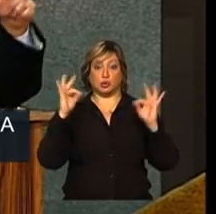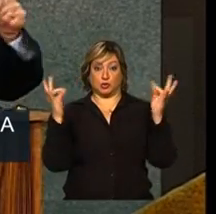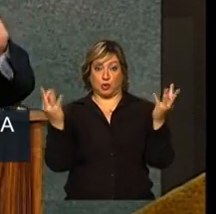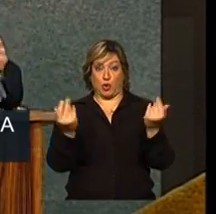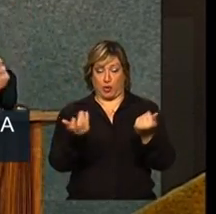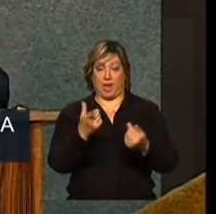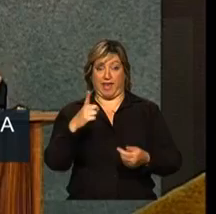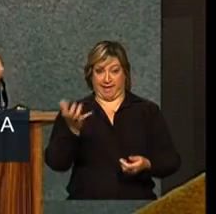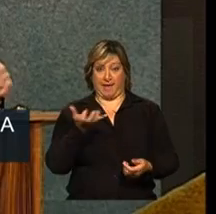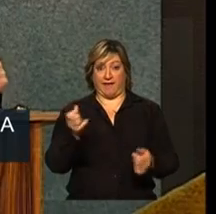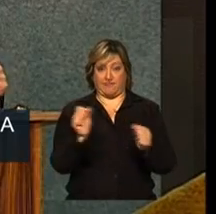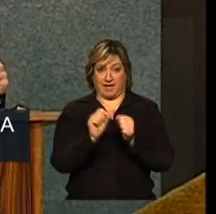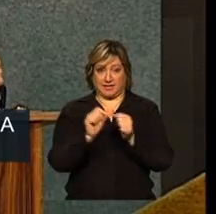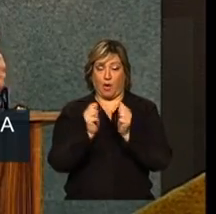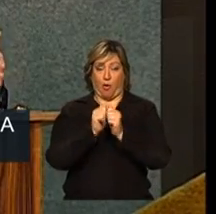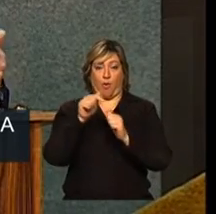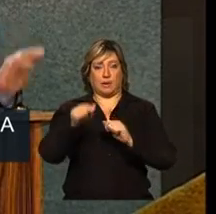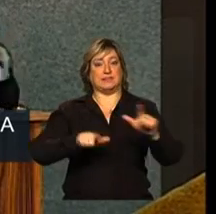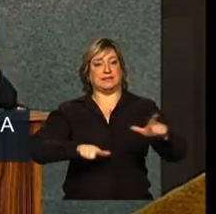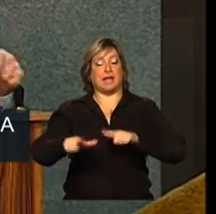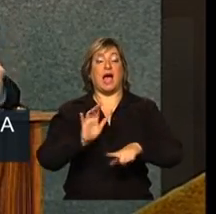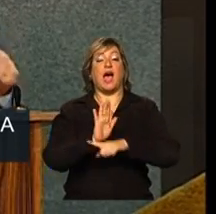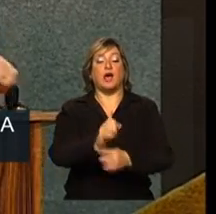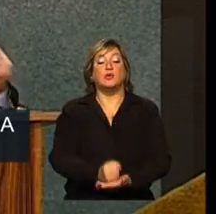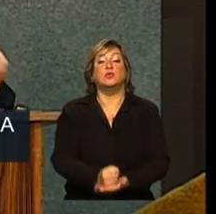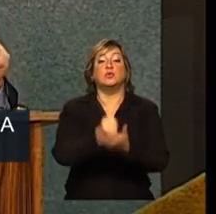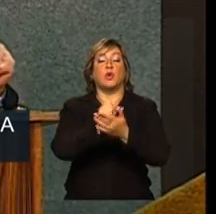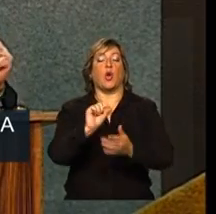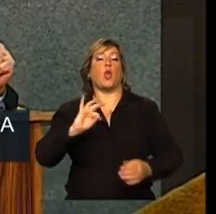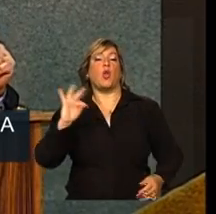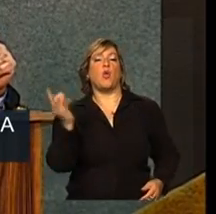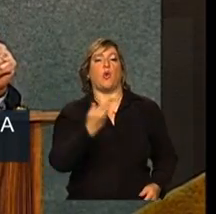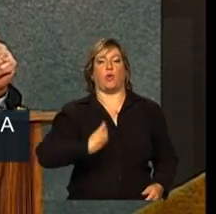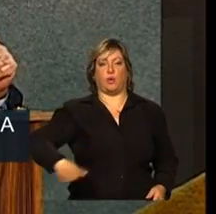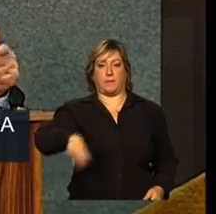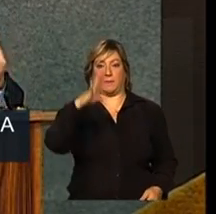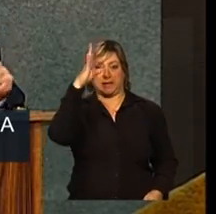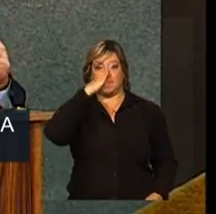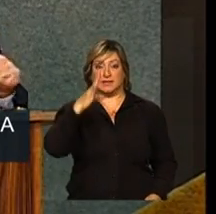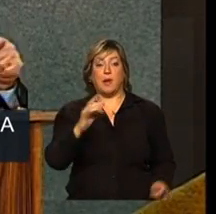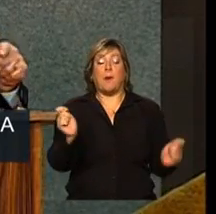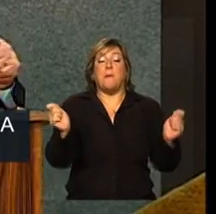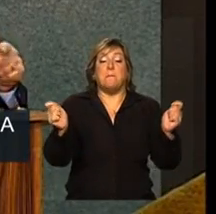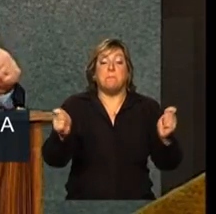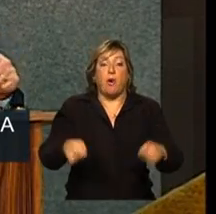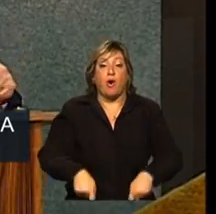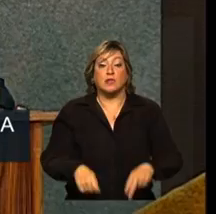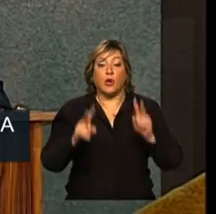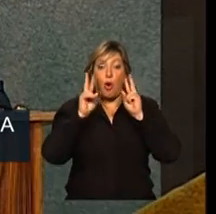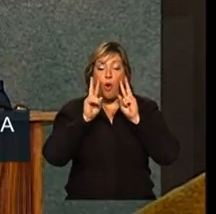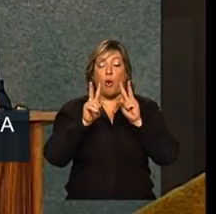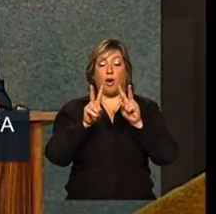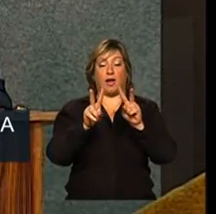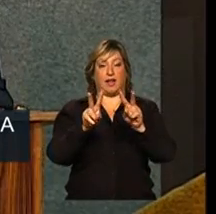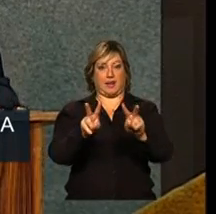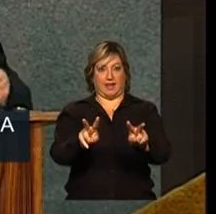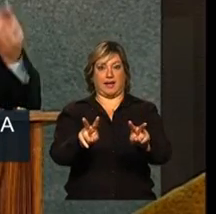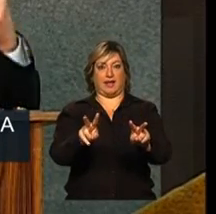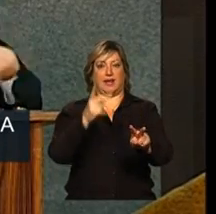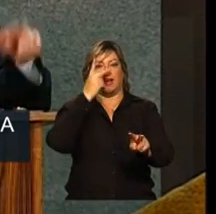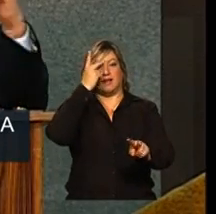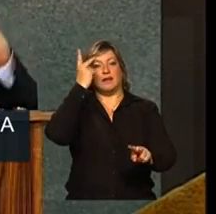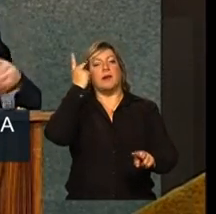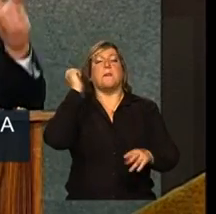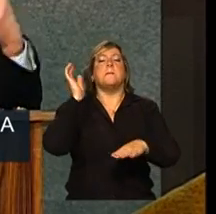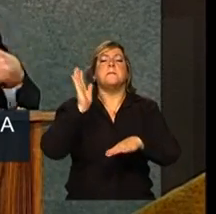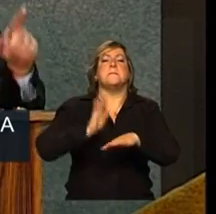querendo, com esse trabalho, contribuir para que nós todos brasileiros possamos olhar para